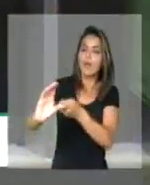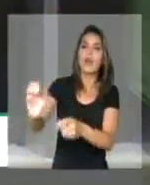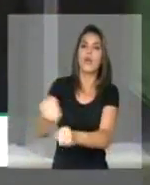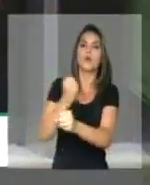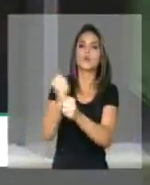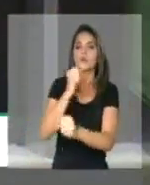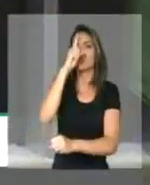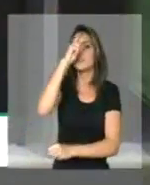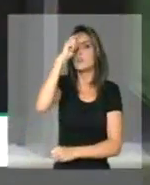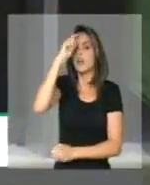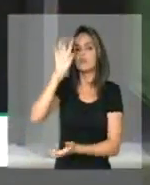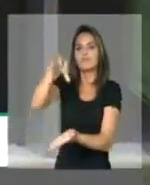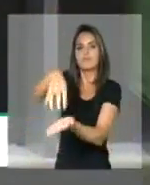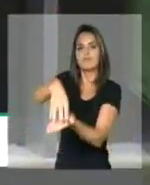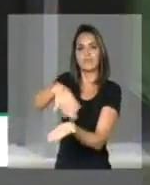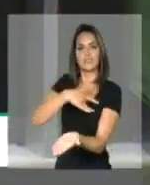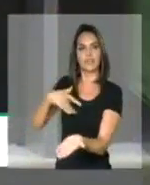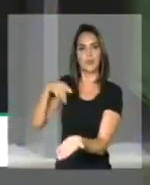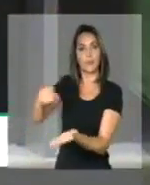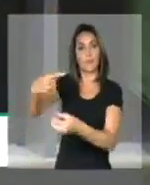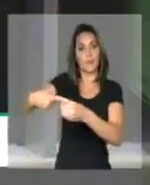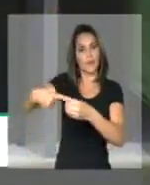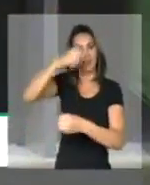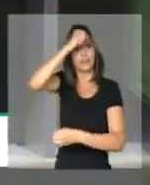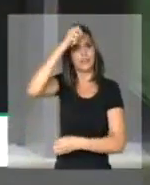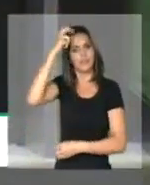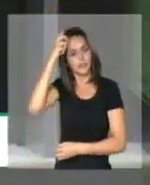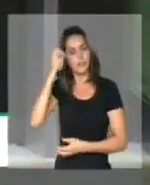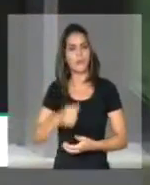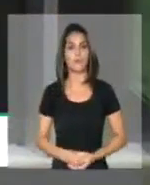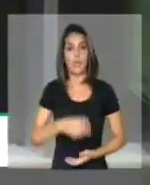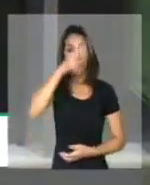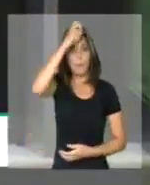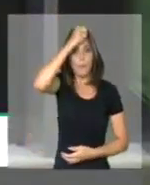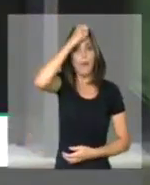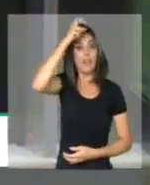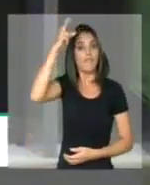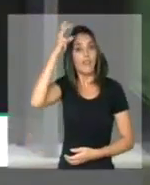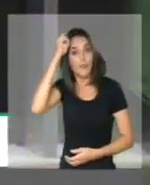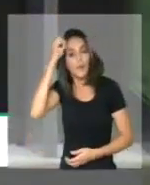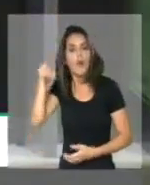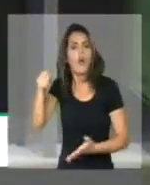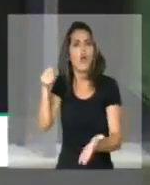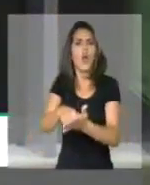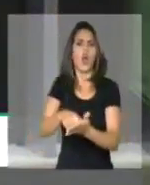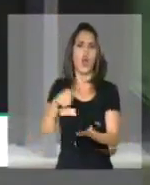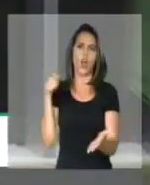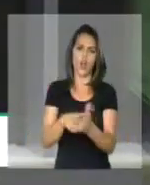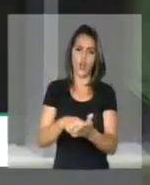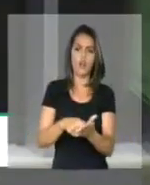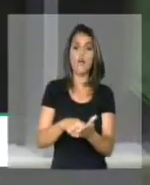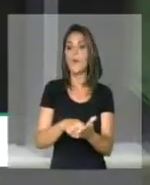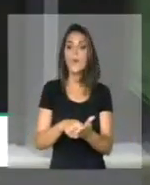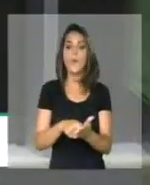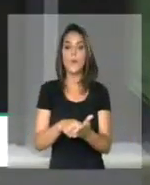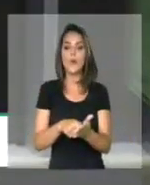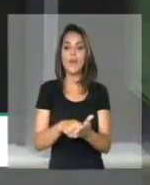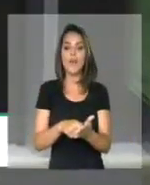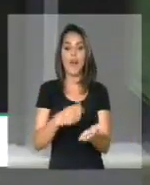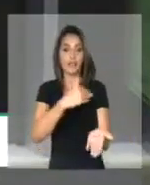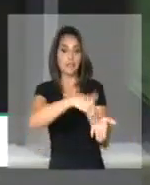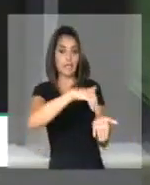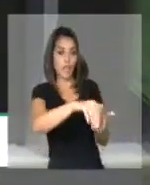no seu município. Lá, se é a prefeitura que executa, a prefeitura é obrigada a colocar a Secretaria de Obras.